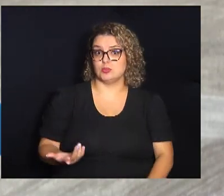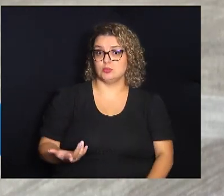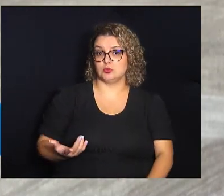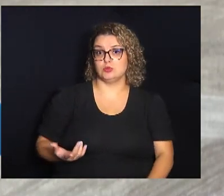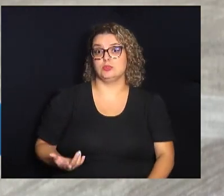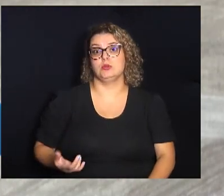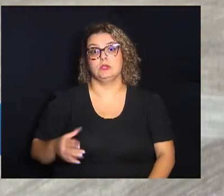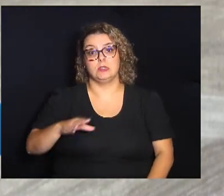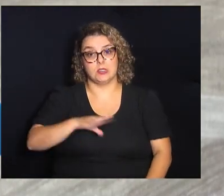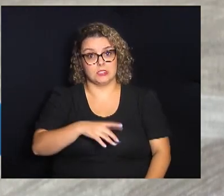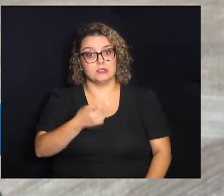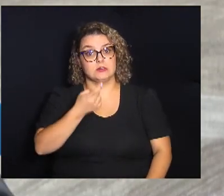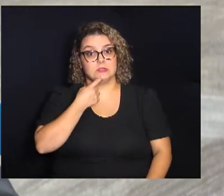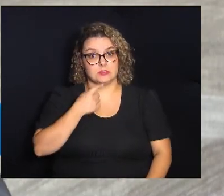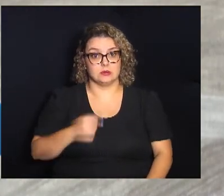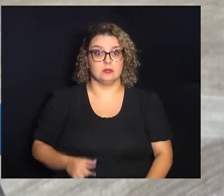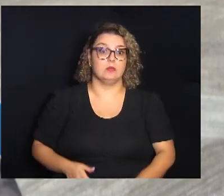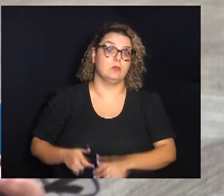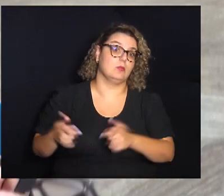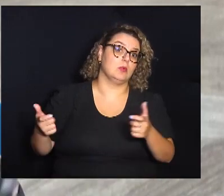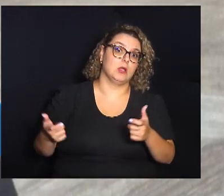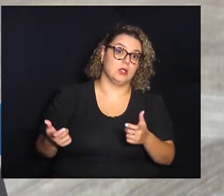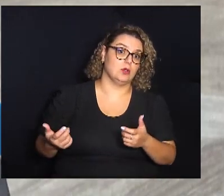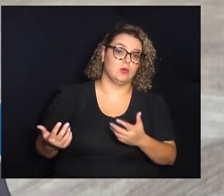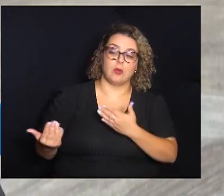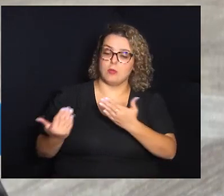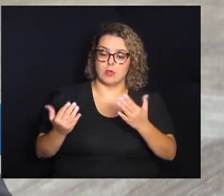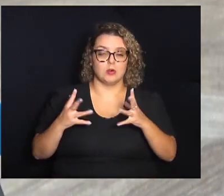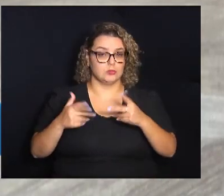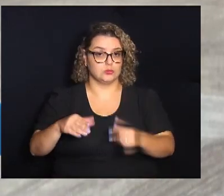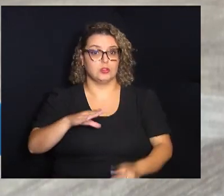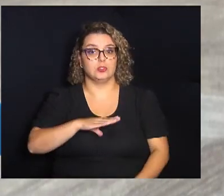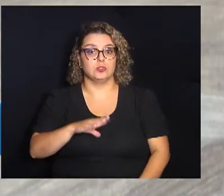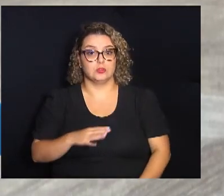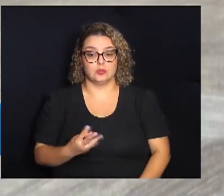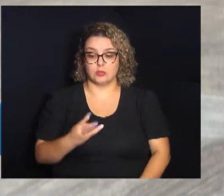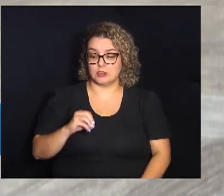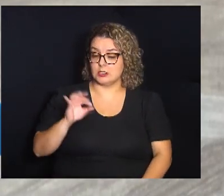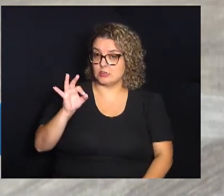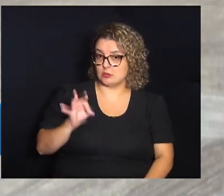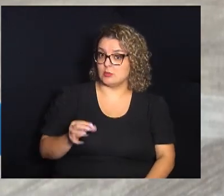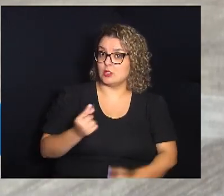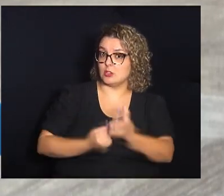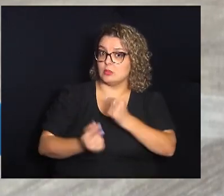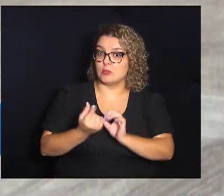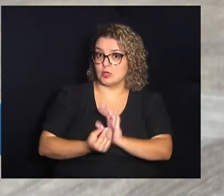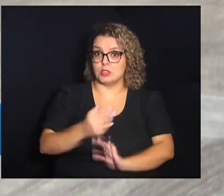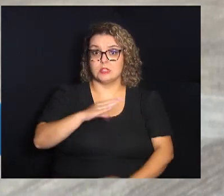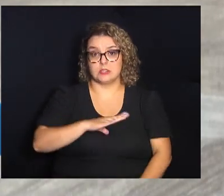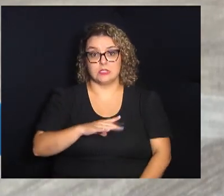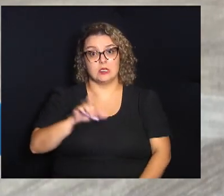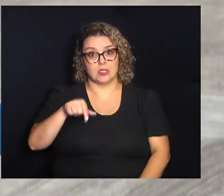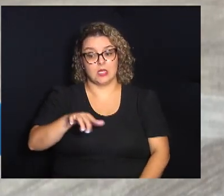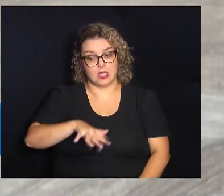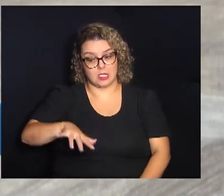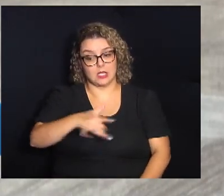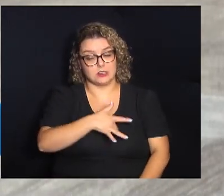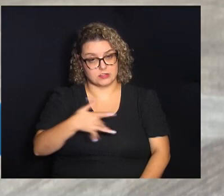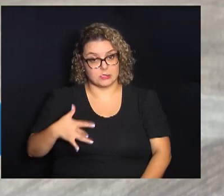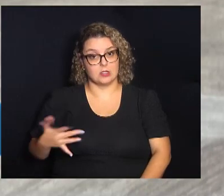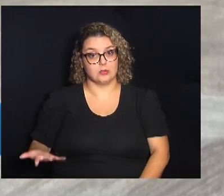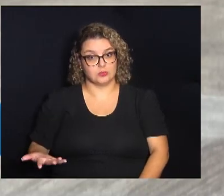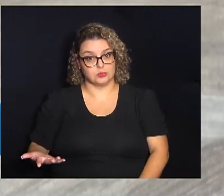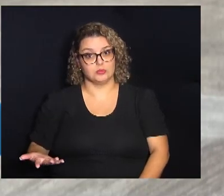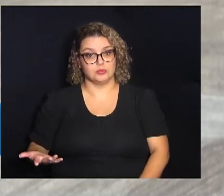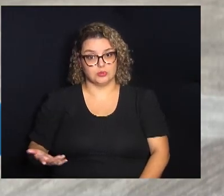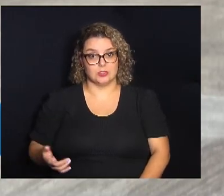saúde talvez seja o maior do município. Quase 30% do orçamento da cidade é direcionado à saúde, e aí parece